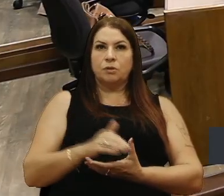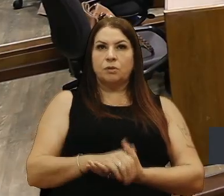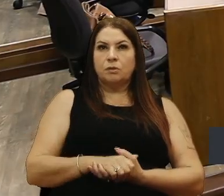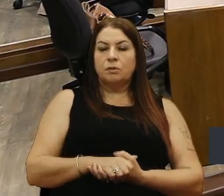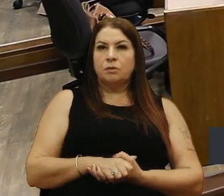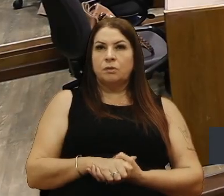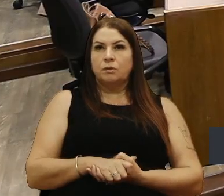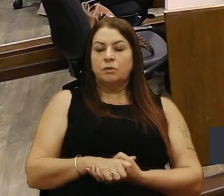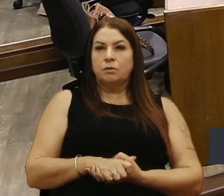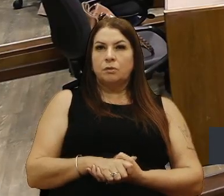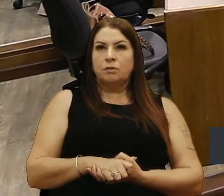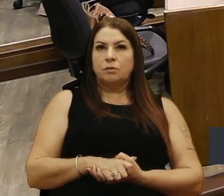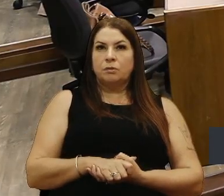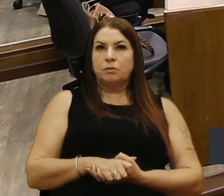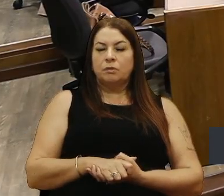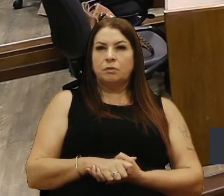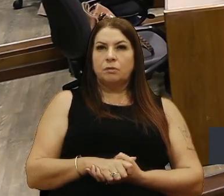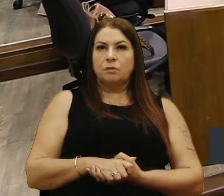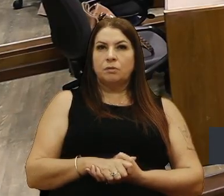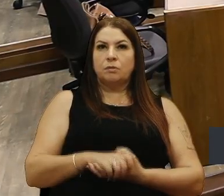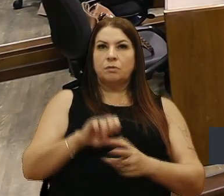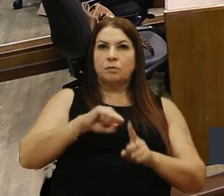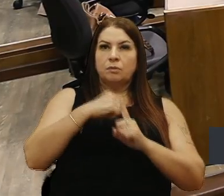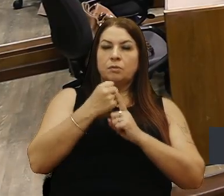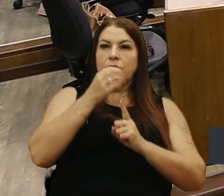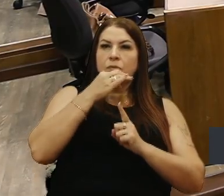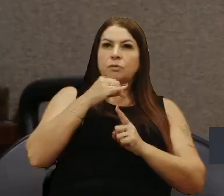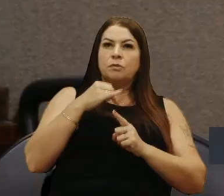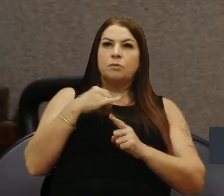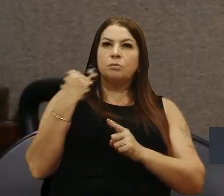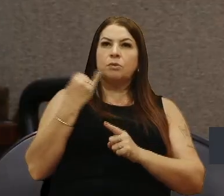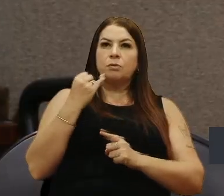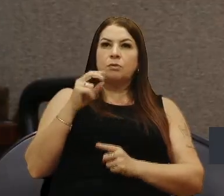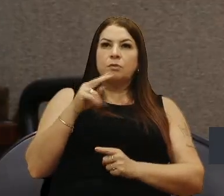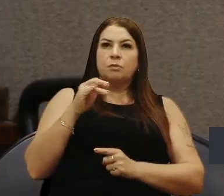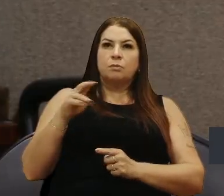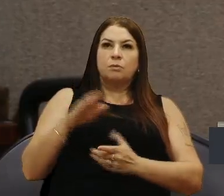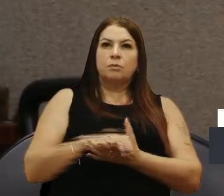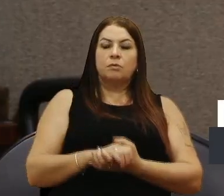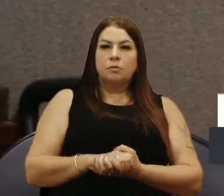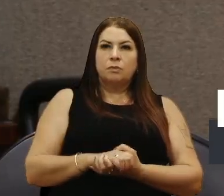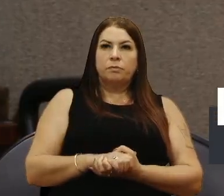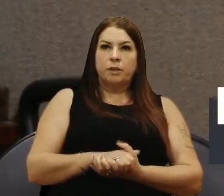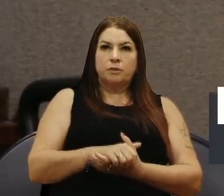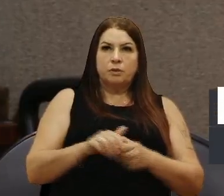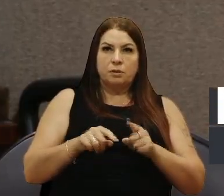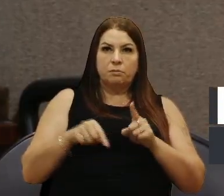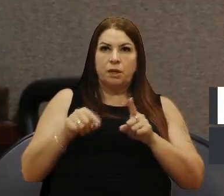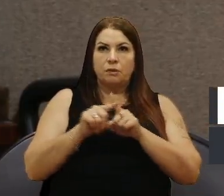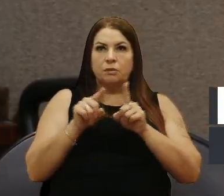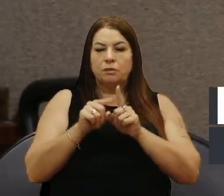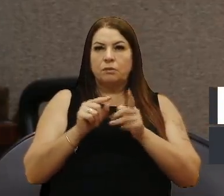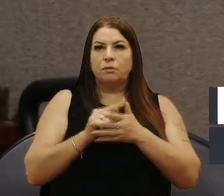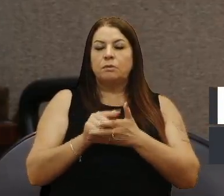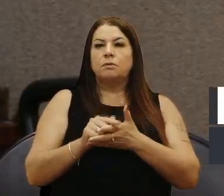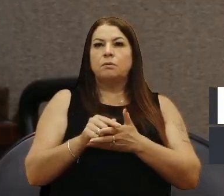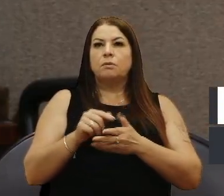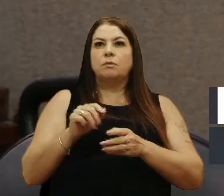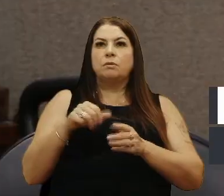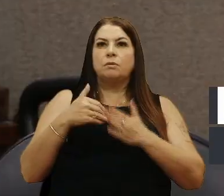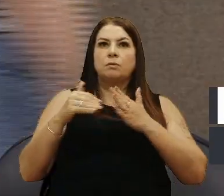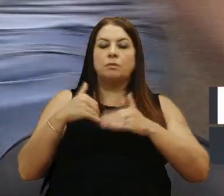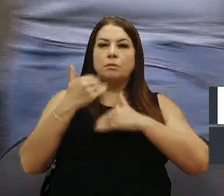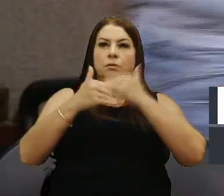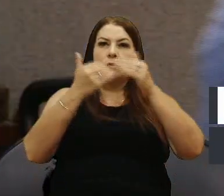e à sociedade de Caxias do Sul quanto é importante a UAB na nossa cidade. Enquanto secretário da Habitação,